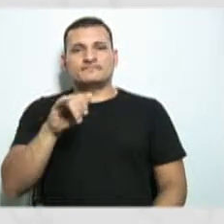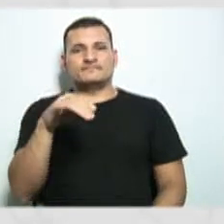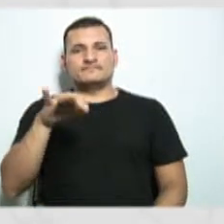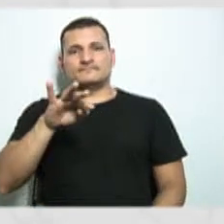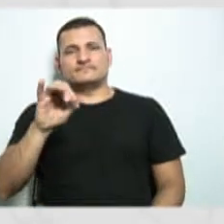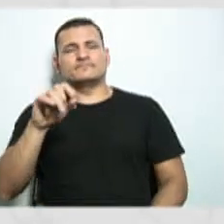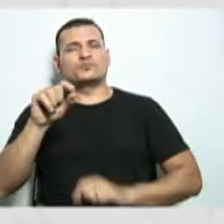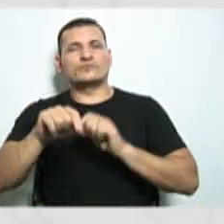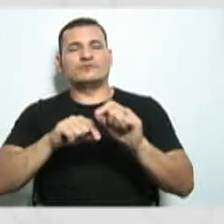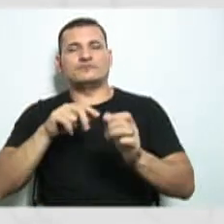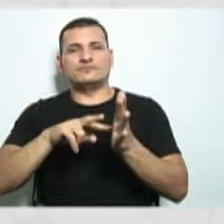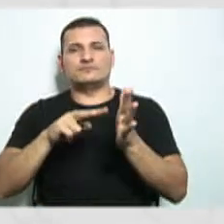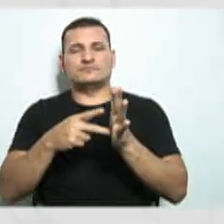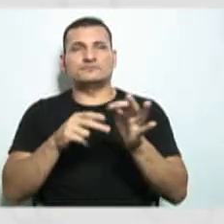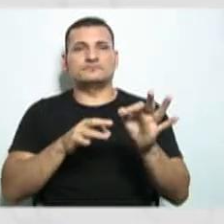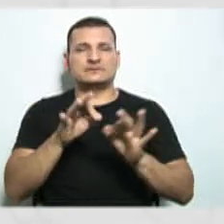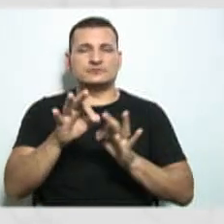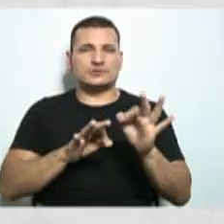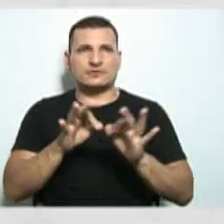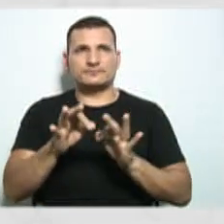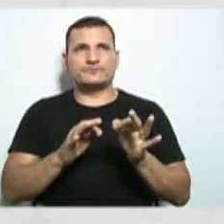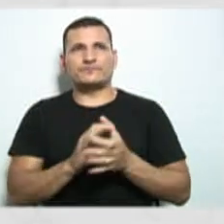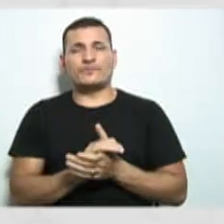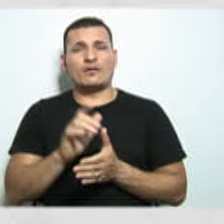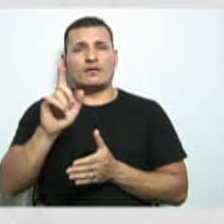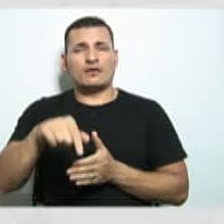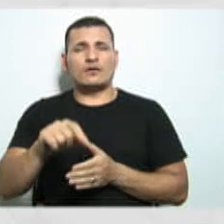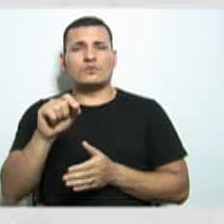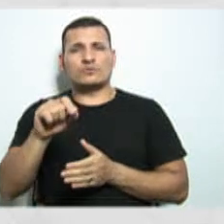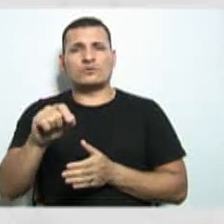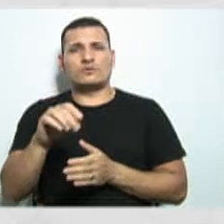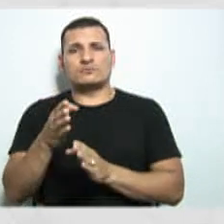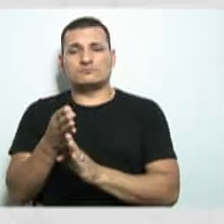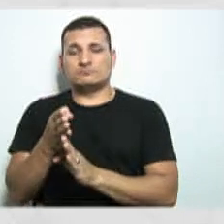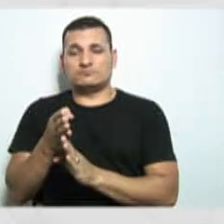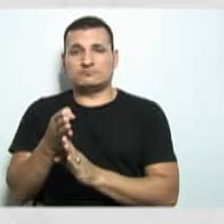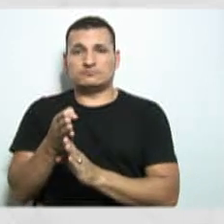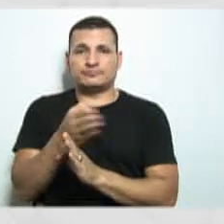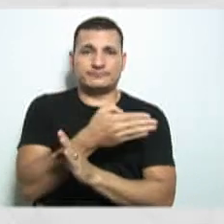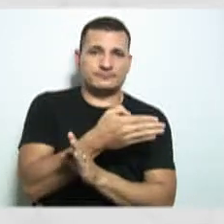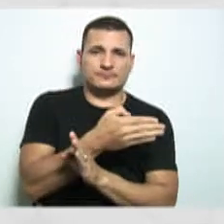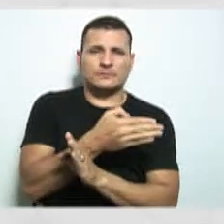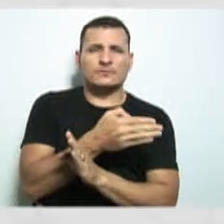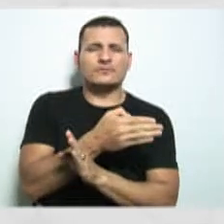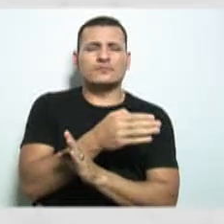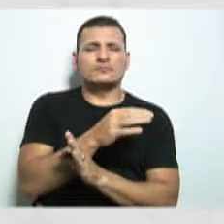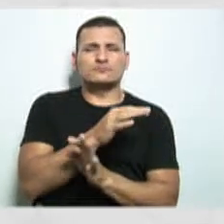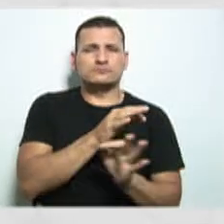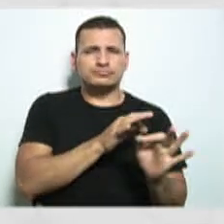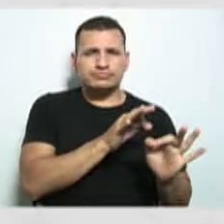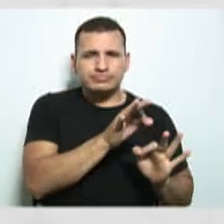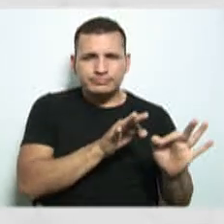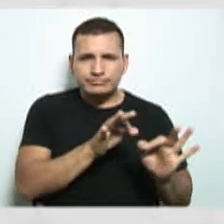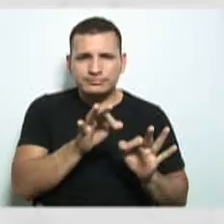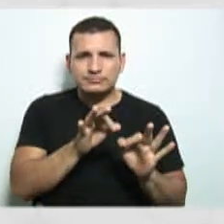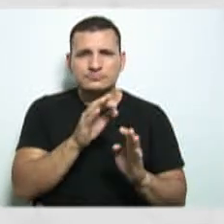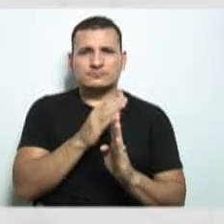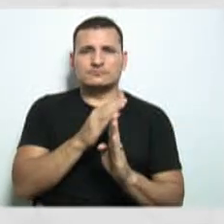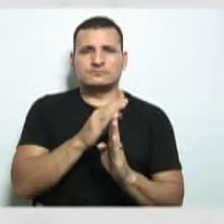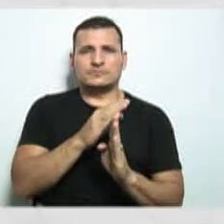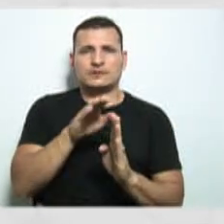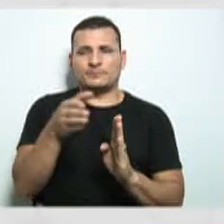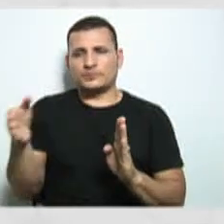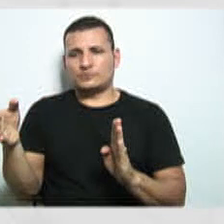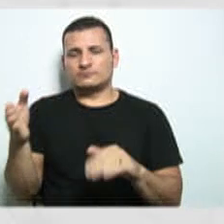planejar? Planejar é determinar antecipadamente o que será colocado em